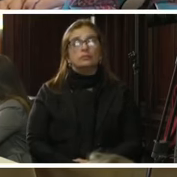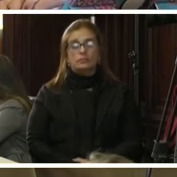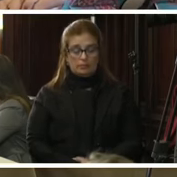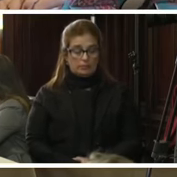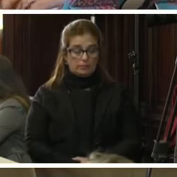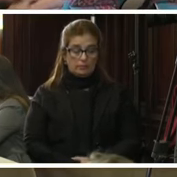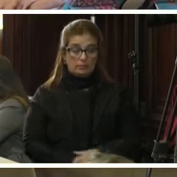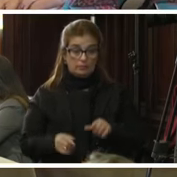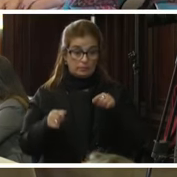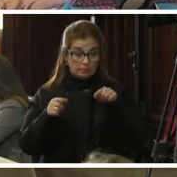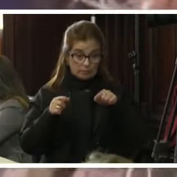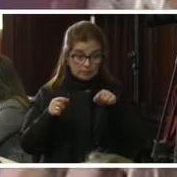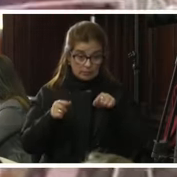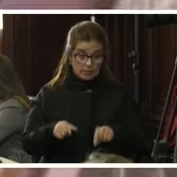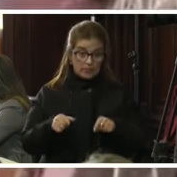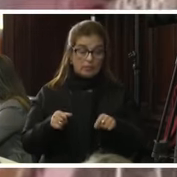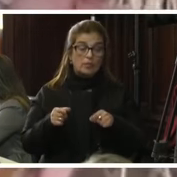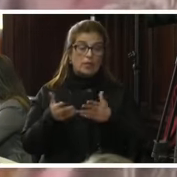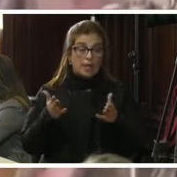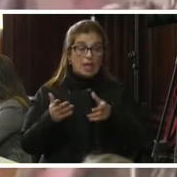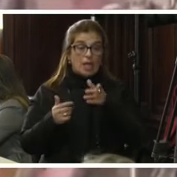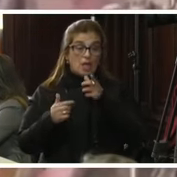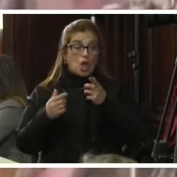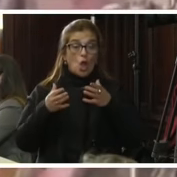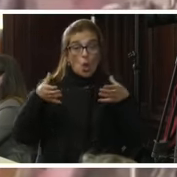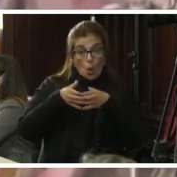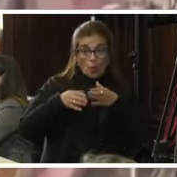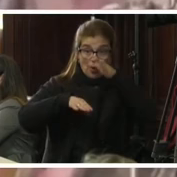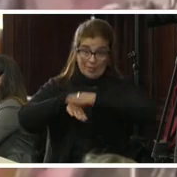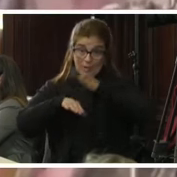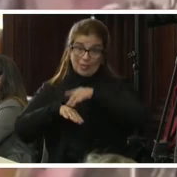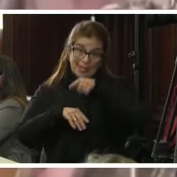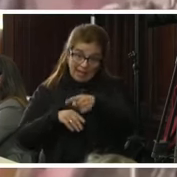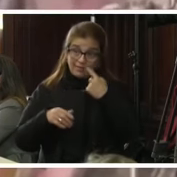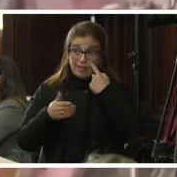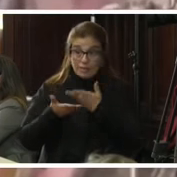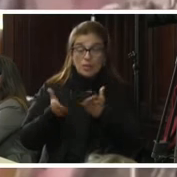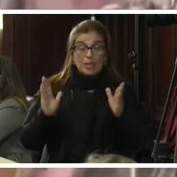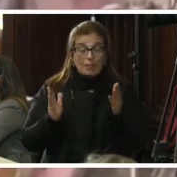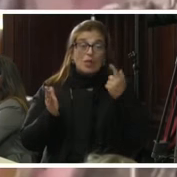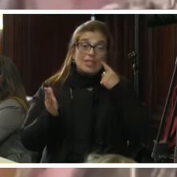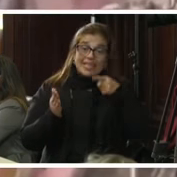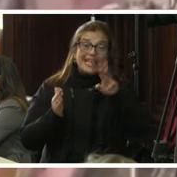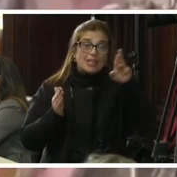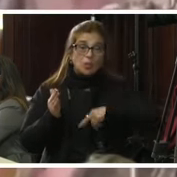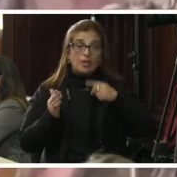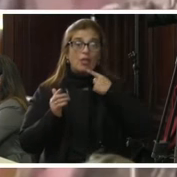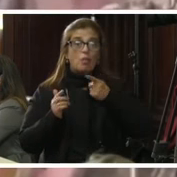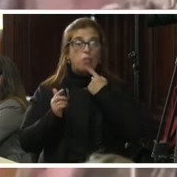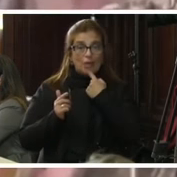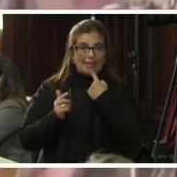Estes, senhores comissários e senhoras comissárias, é o resultado das décadas de uma política